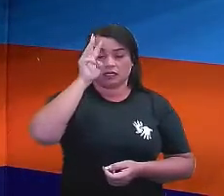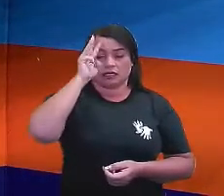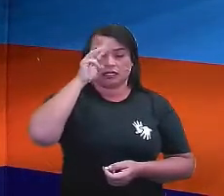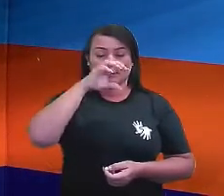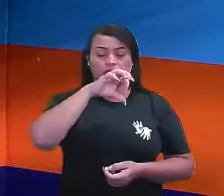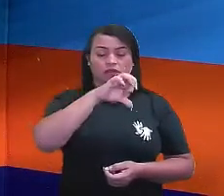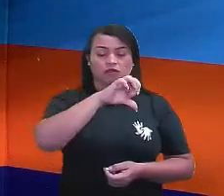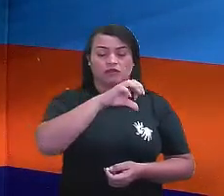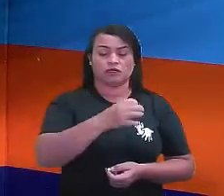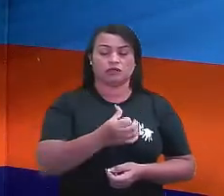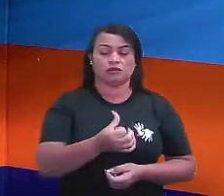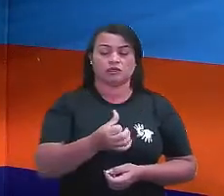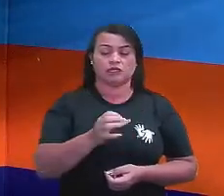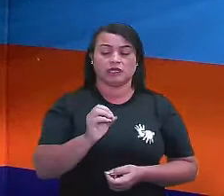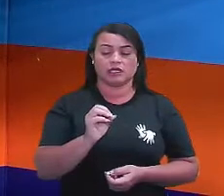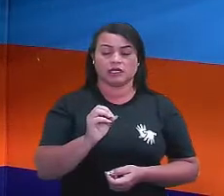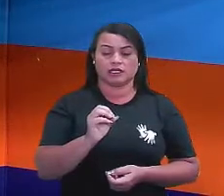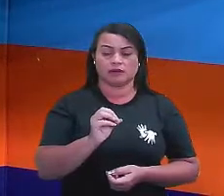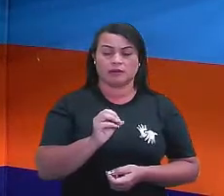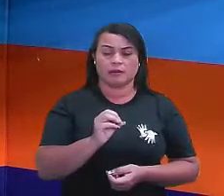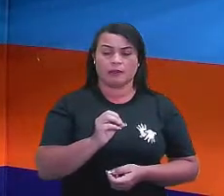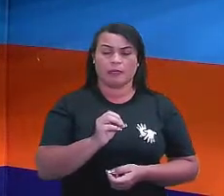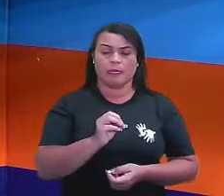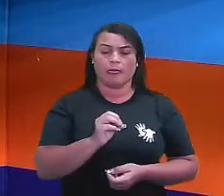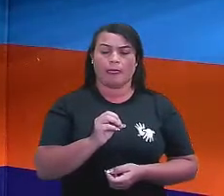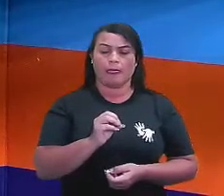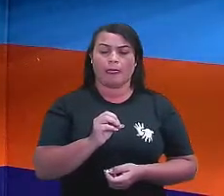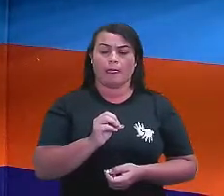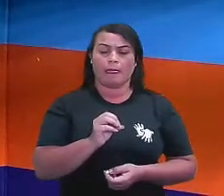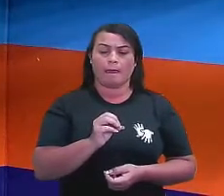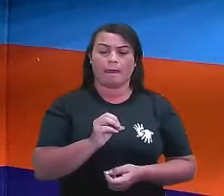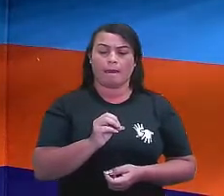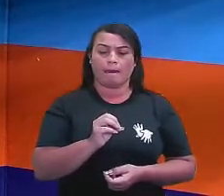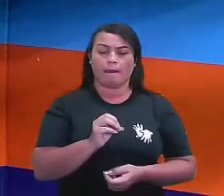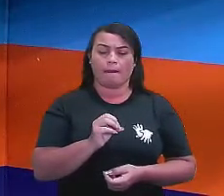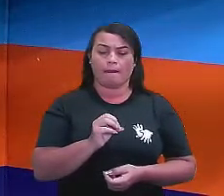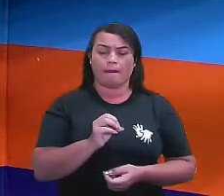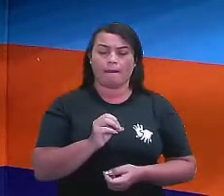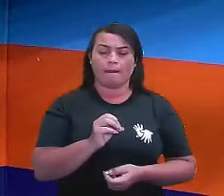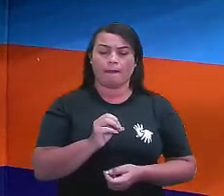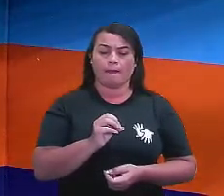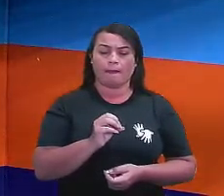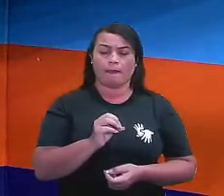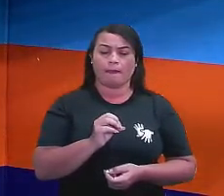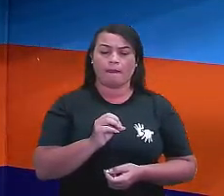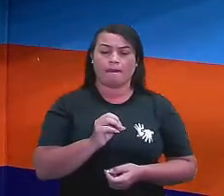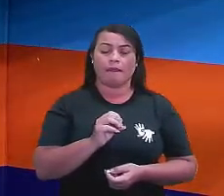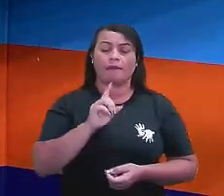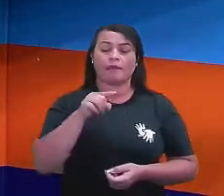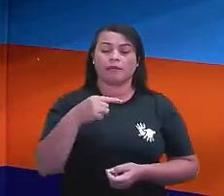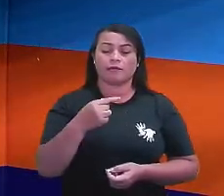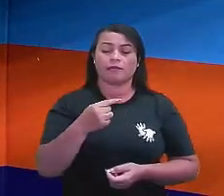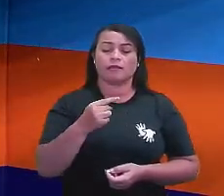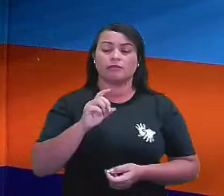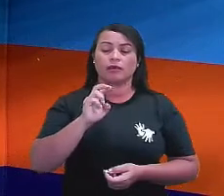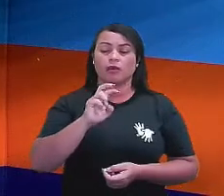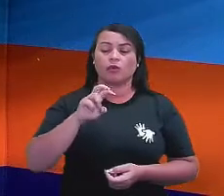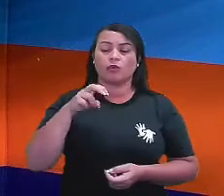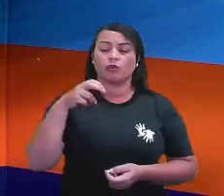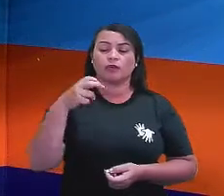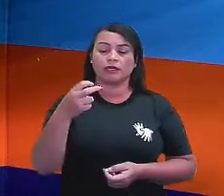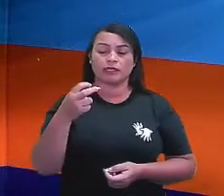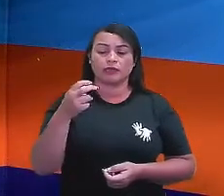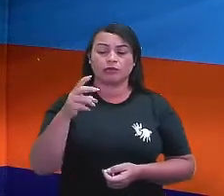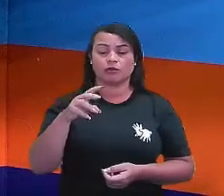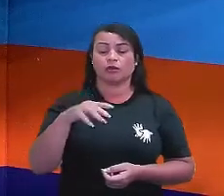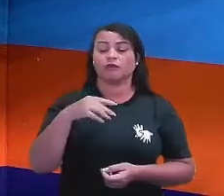pegou 960. E na quinta, depois ele pegou o quíntuplo, né? Então,